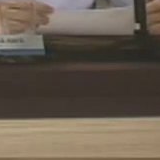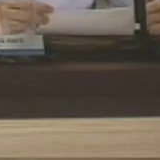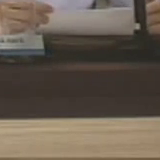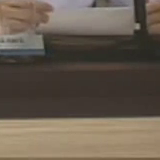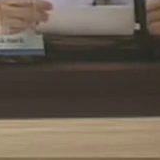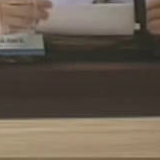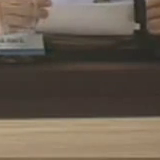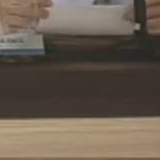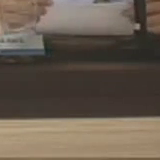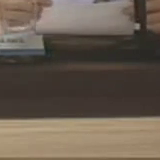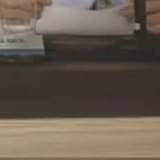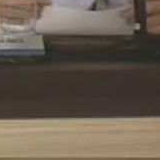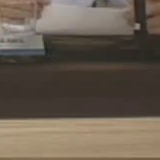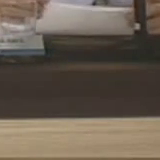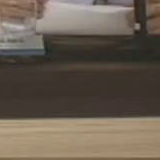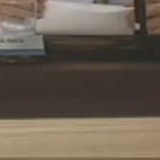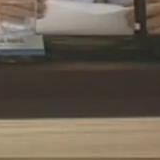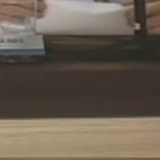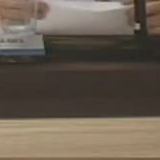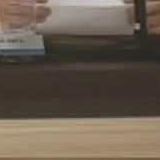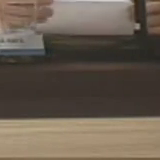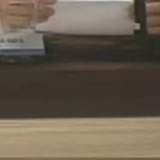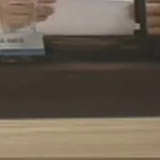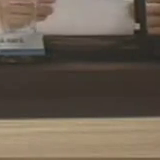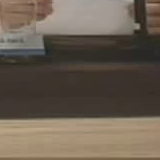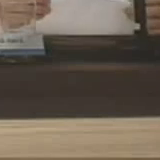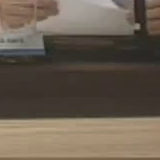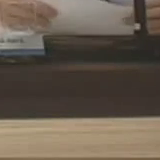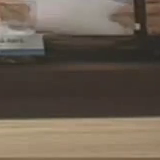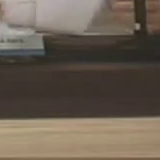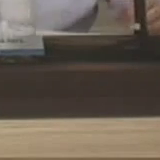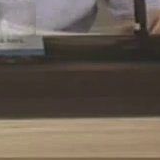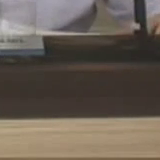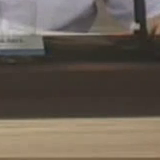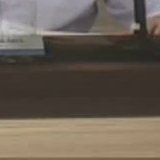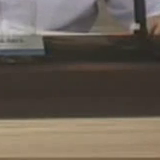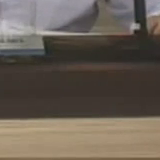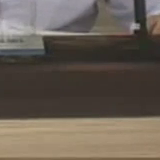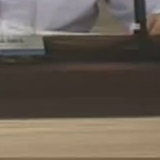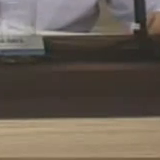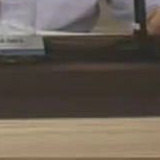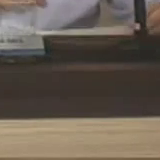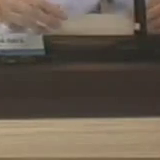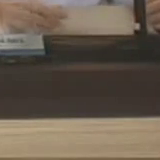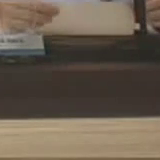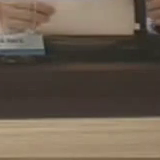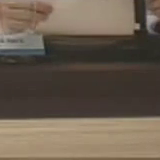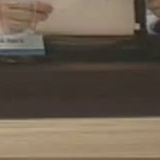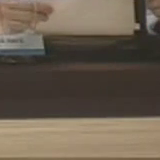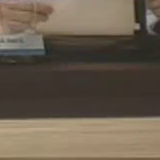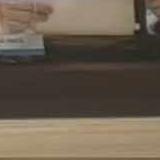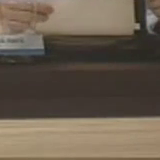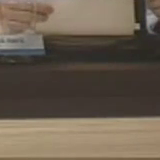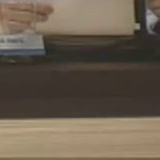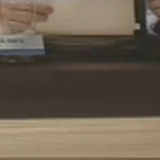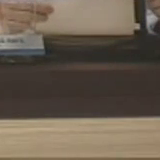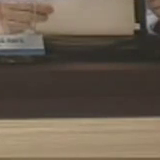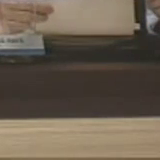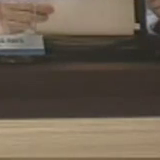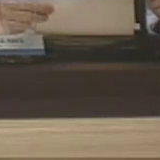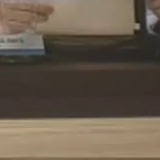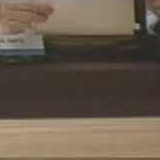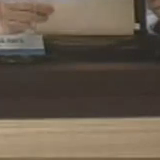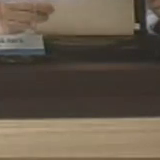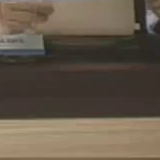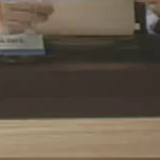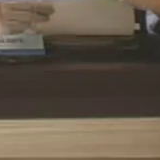Requerimento 1116, autor, vereador José Eduardo Monteiro Júnior, Junegão. O requerimento número 1116